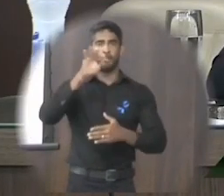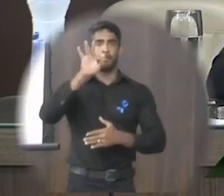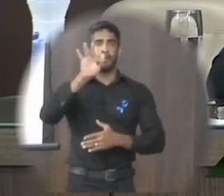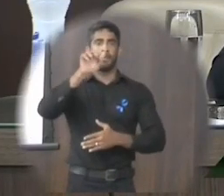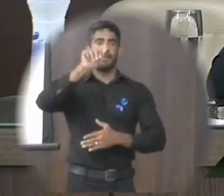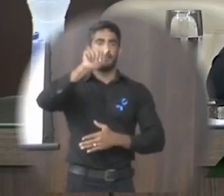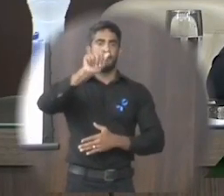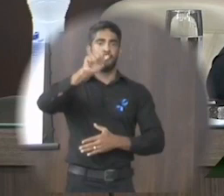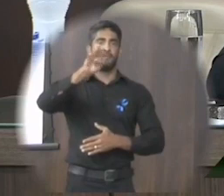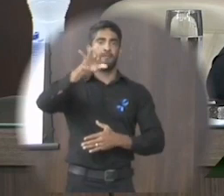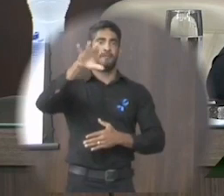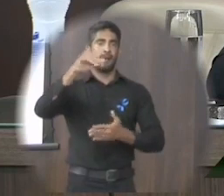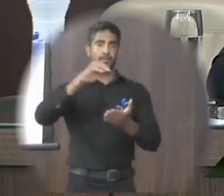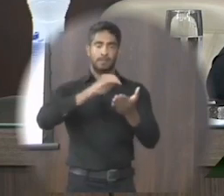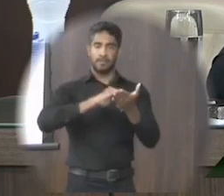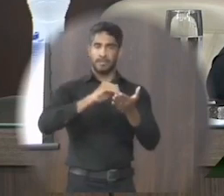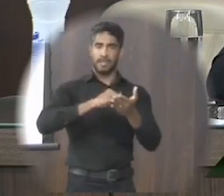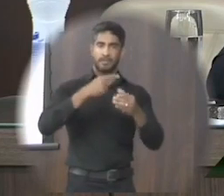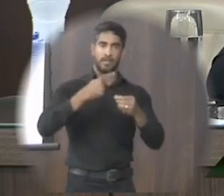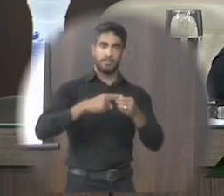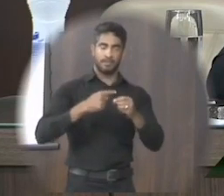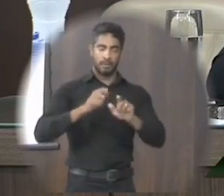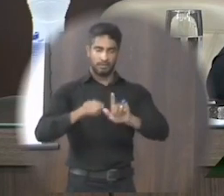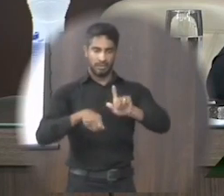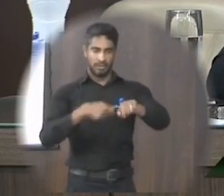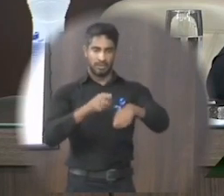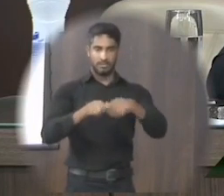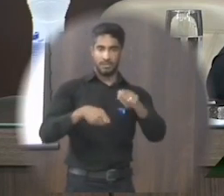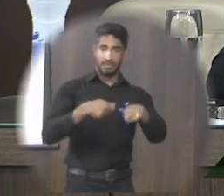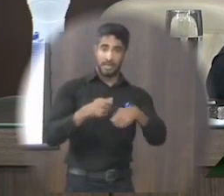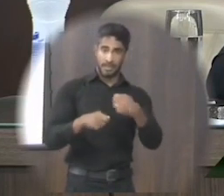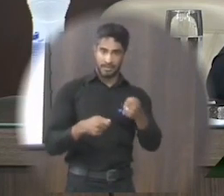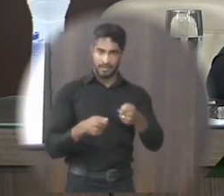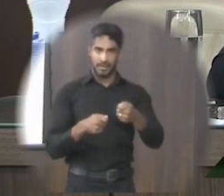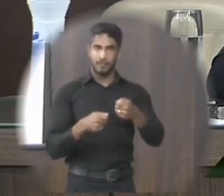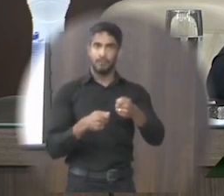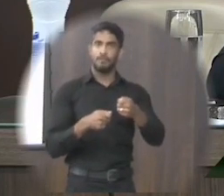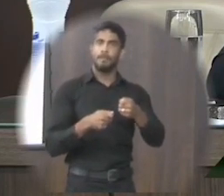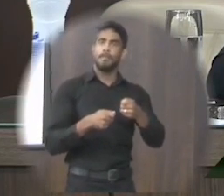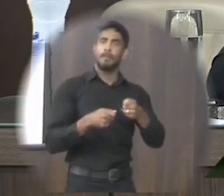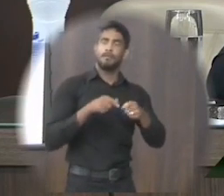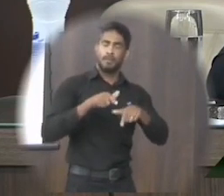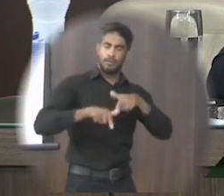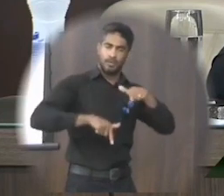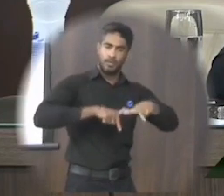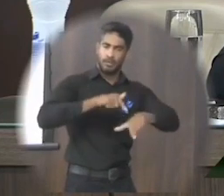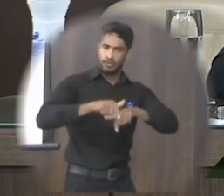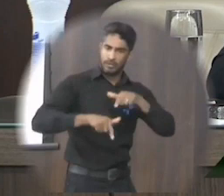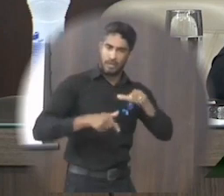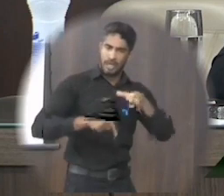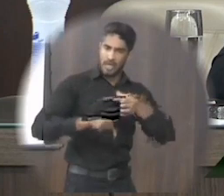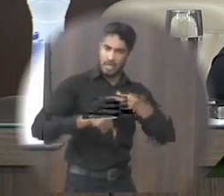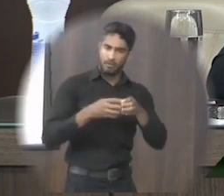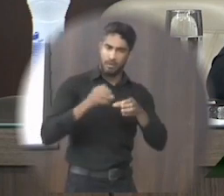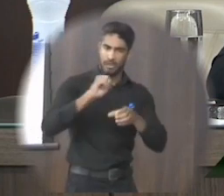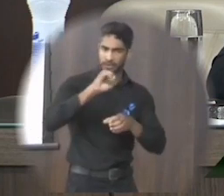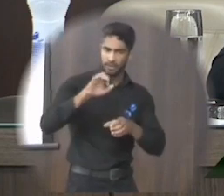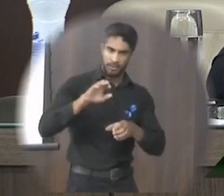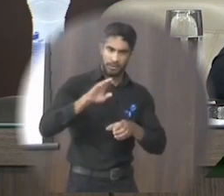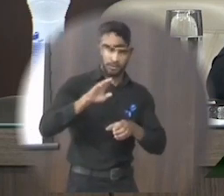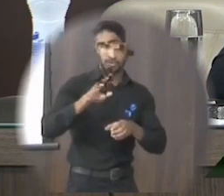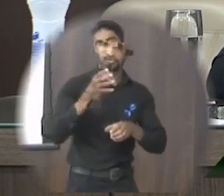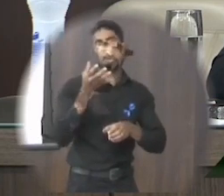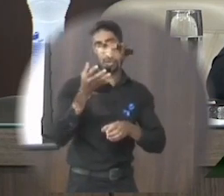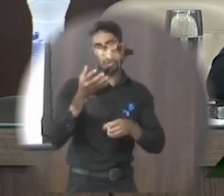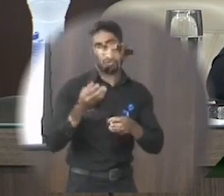Ribeiro, secretário municipal de administração, fazenda de recursos humanos, pelos relevantes serviços prestados à comunidade janaubense. Requer